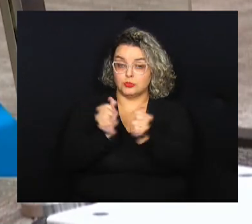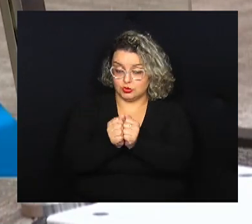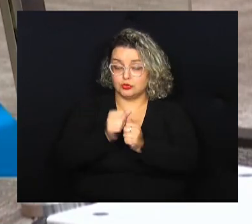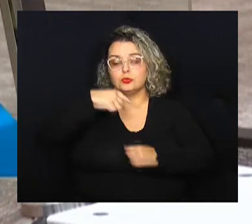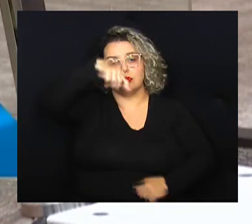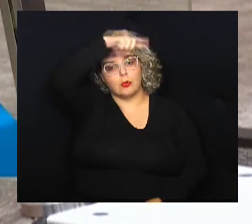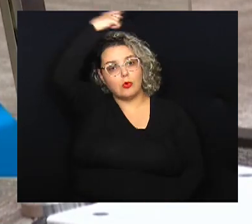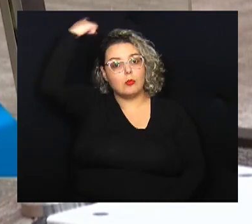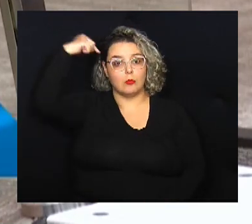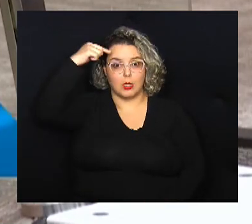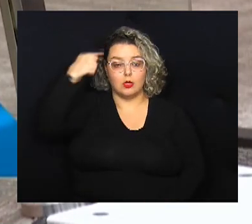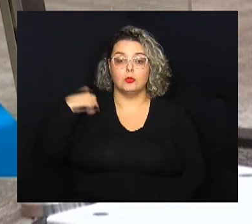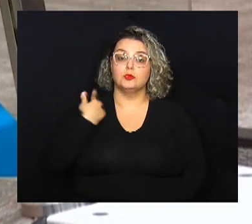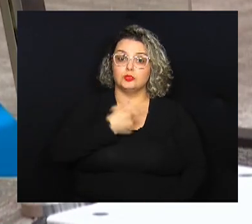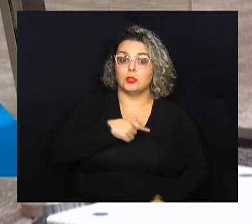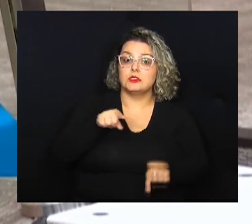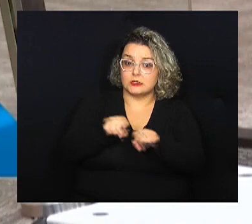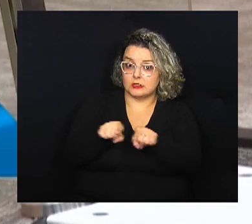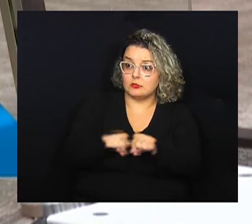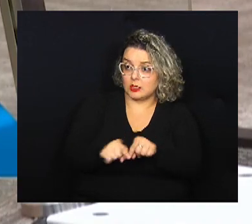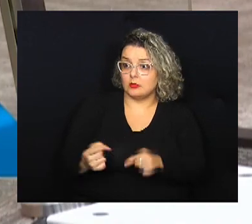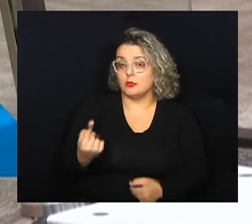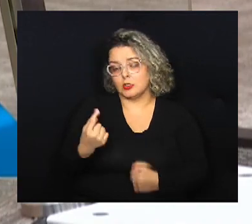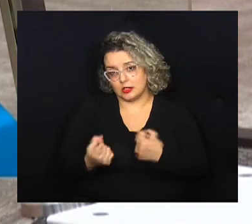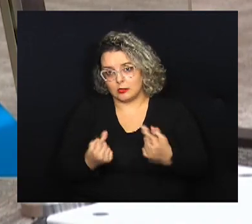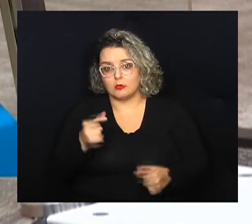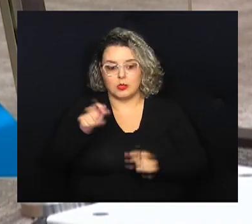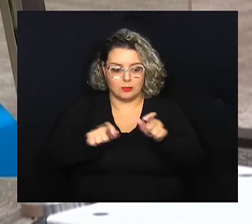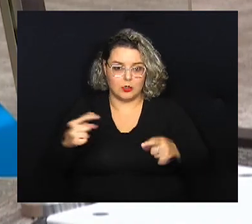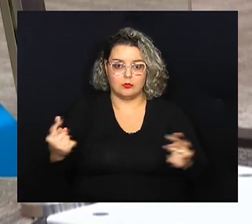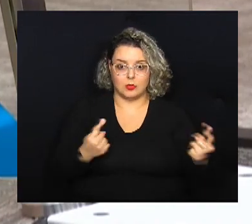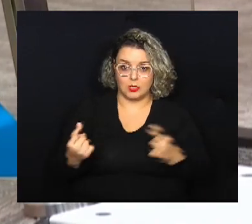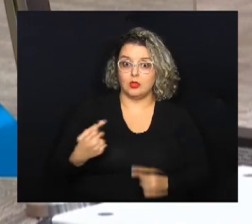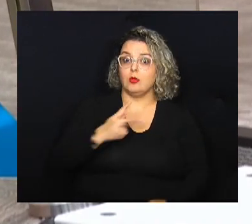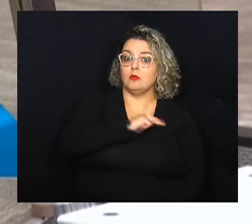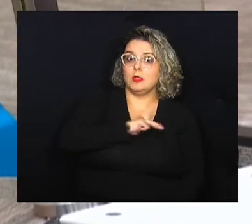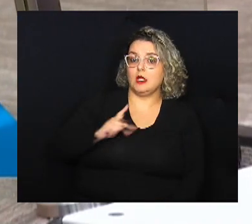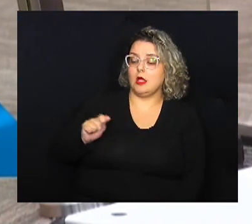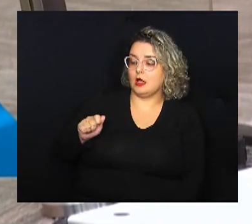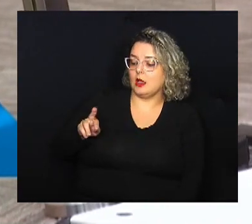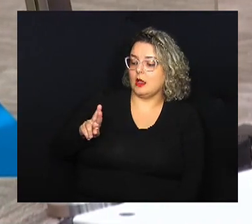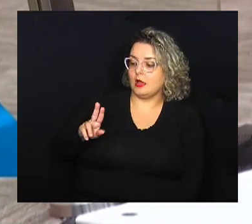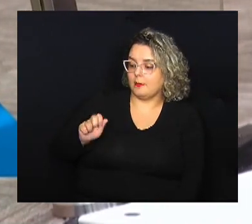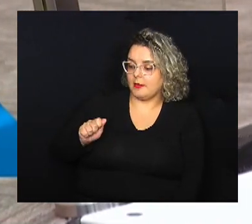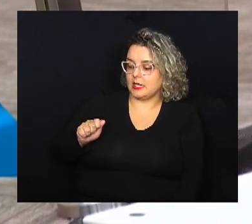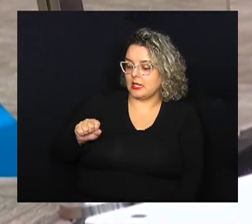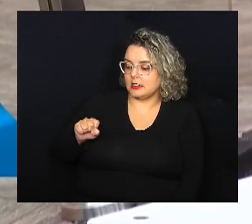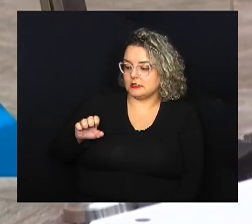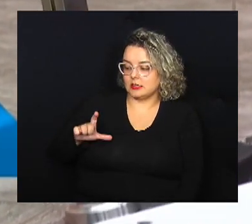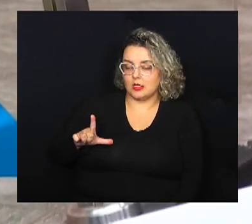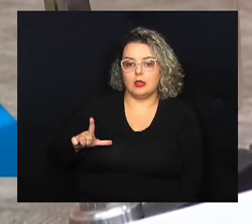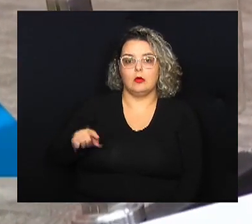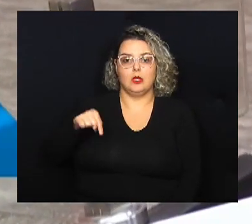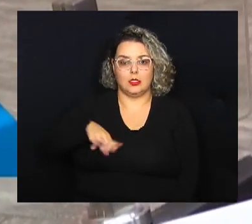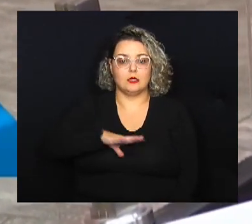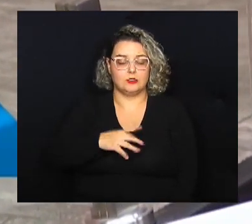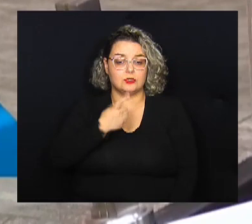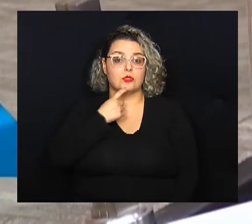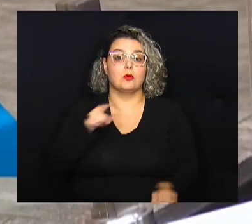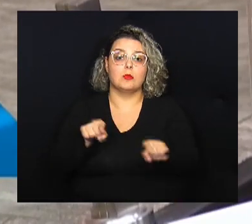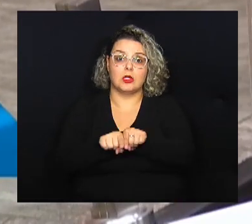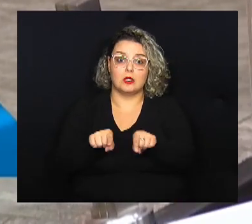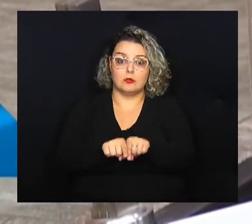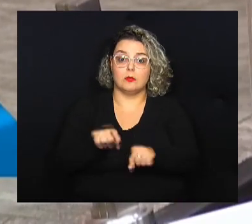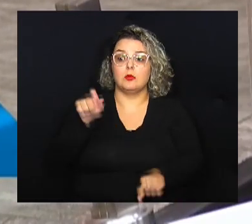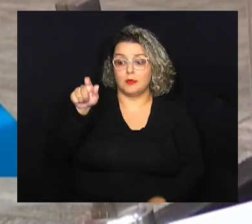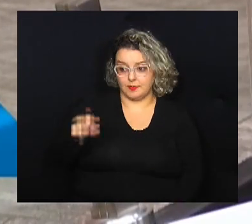Gaspar, né, nós fomos também abordados por algumas pessoas, tanto o presidente da Abracel aqui de Campinas, quanto também uma pessoa